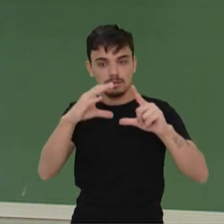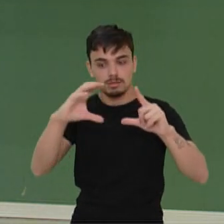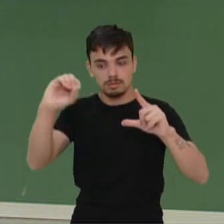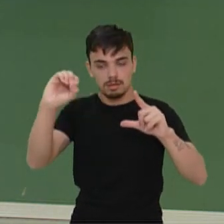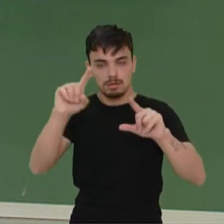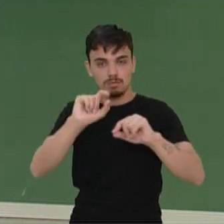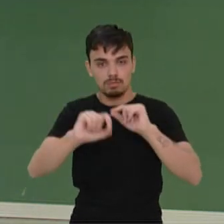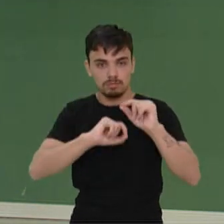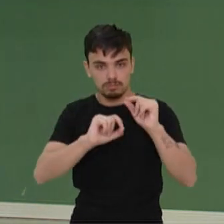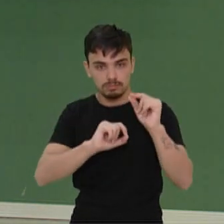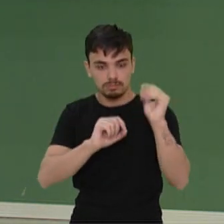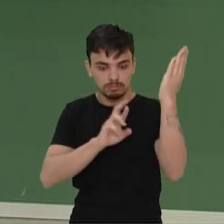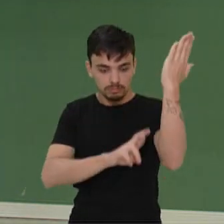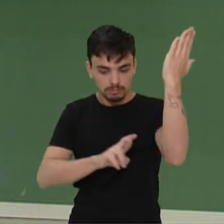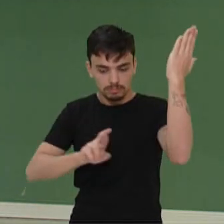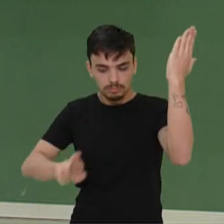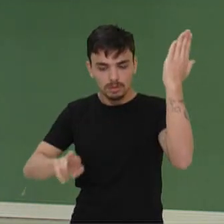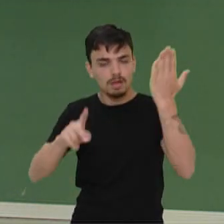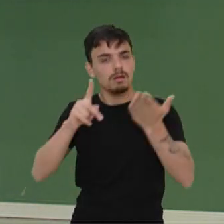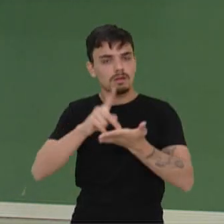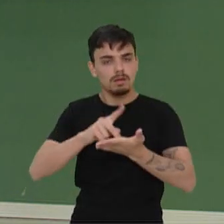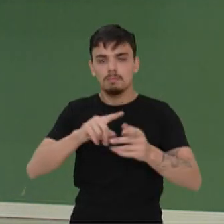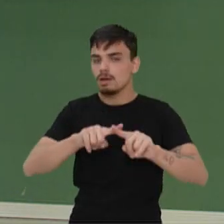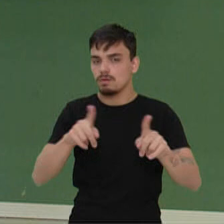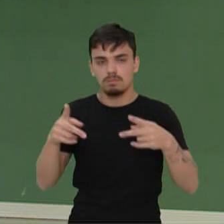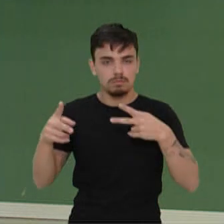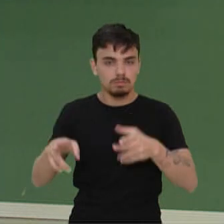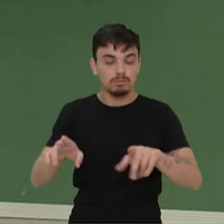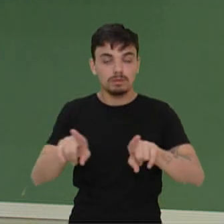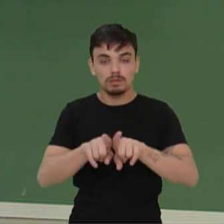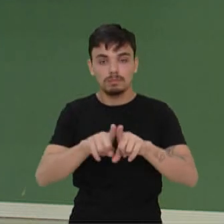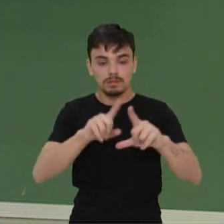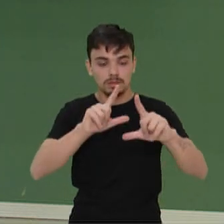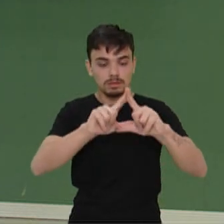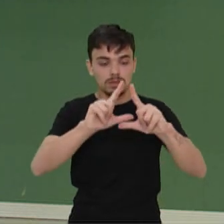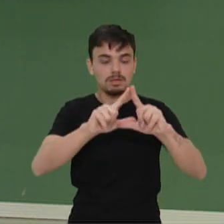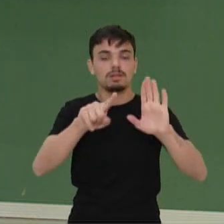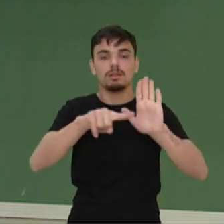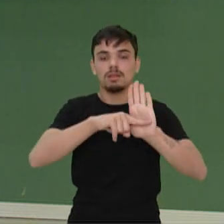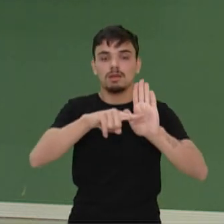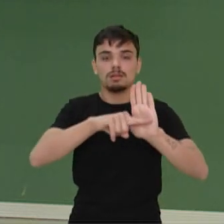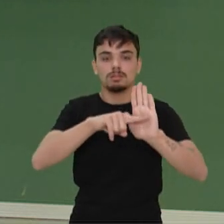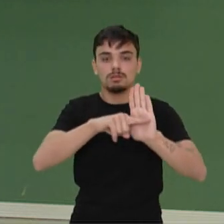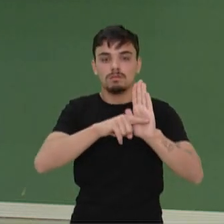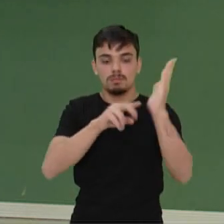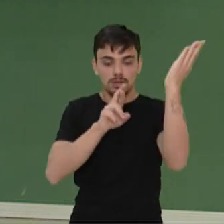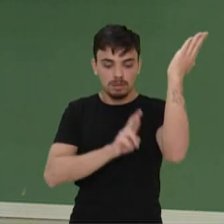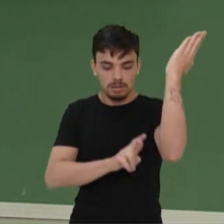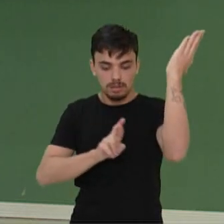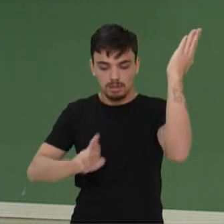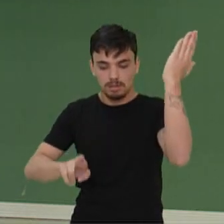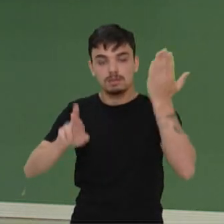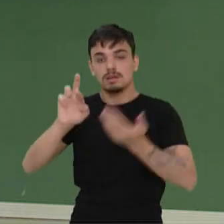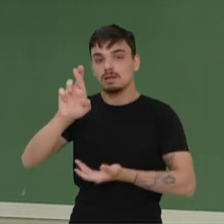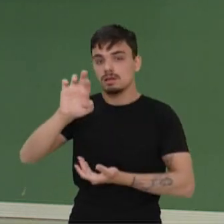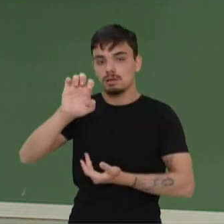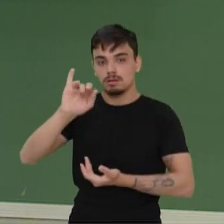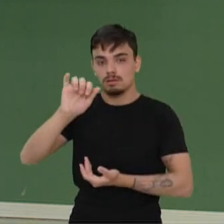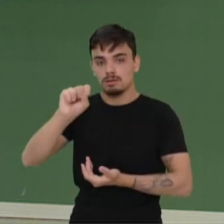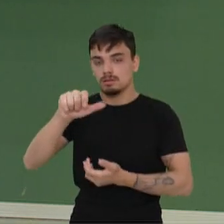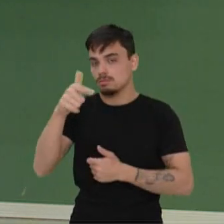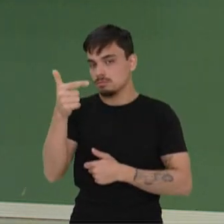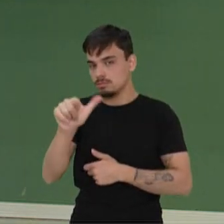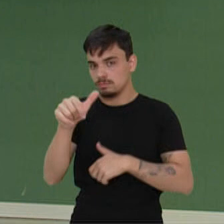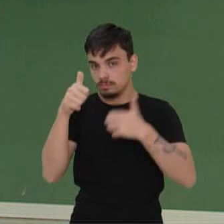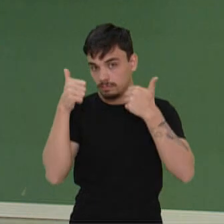são iguais. E se o delta for negativo, é porque não tem raiz real, ok? Beleza? Então vamos lá. Analisando o item A